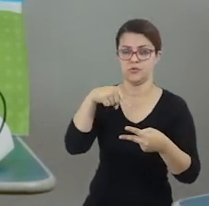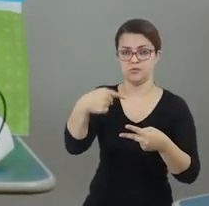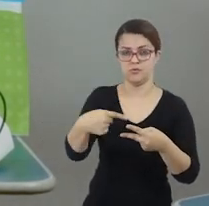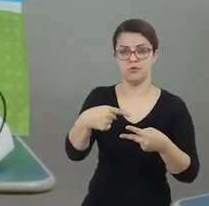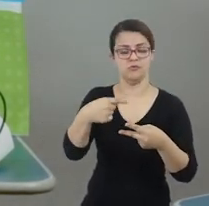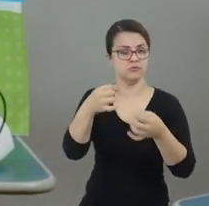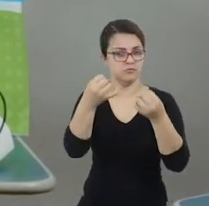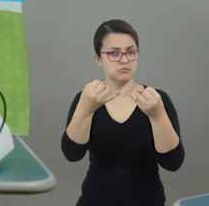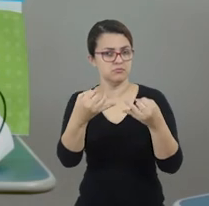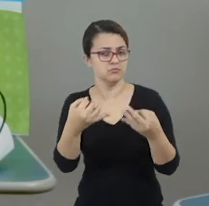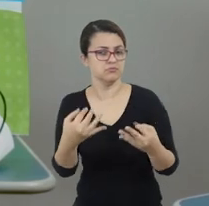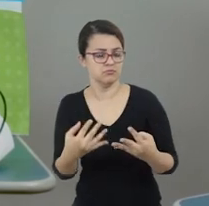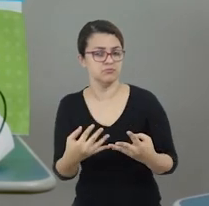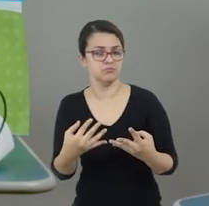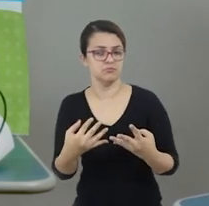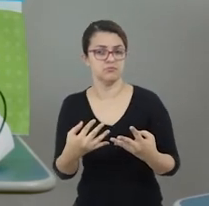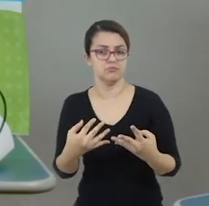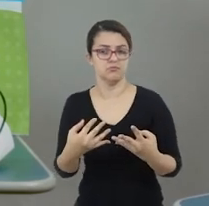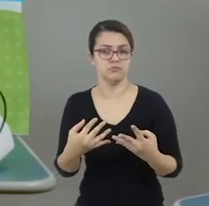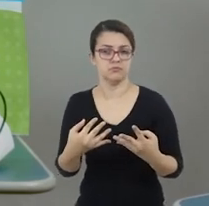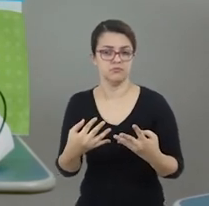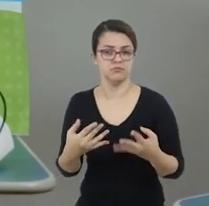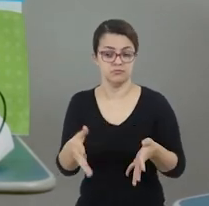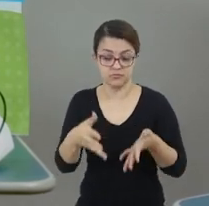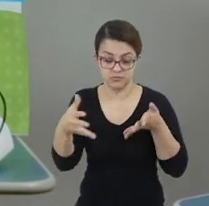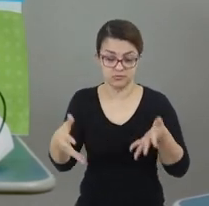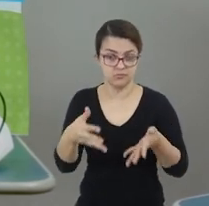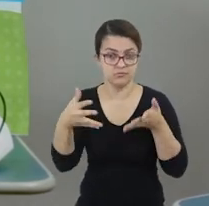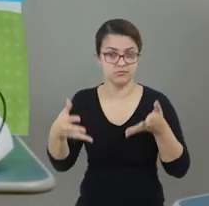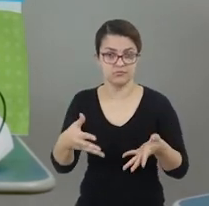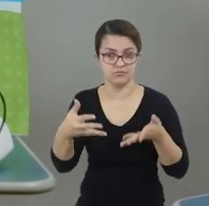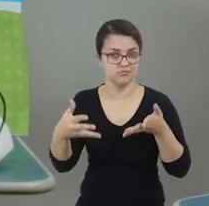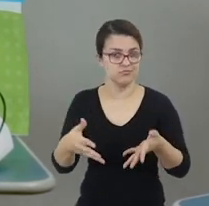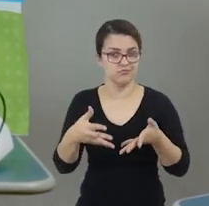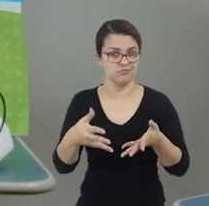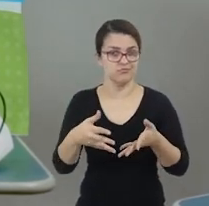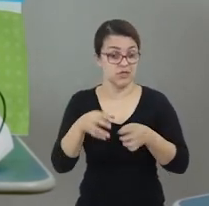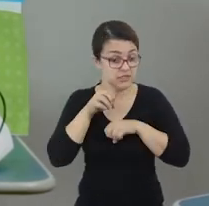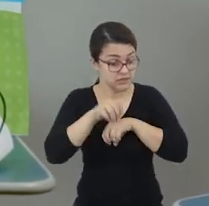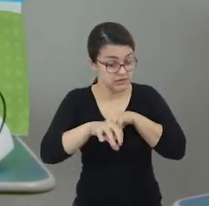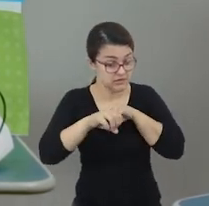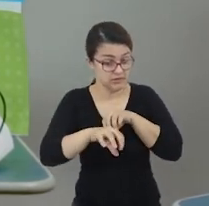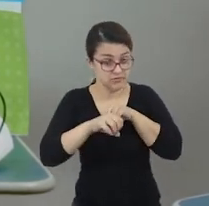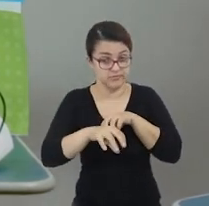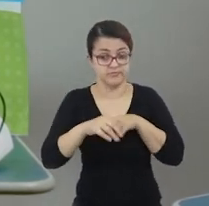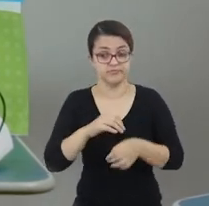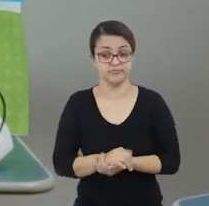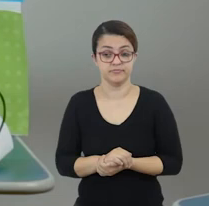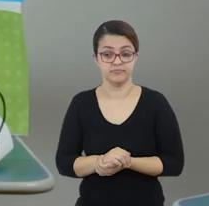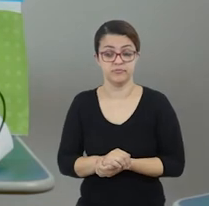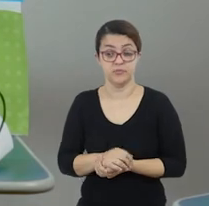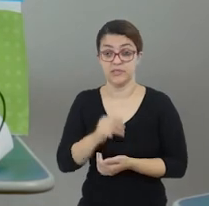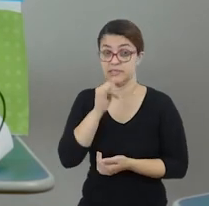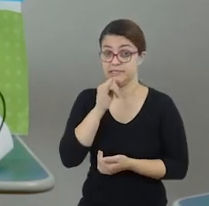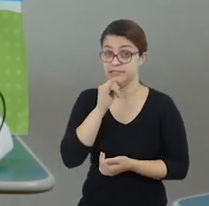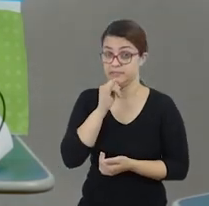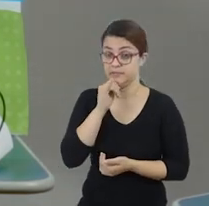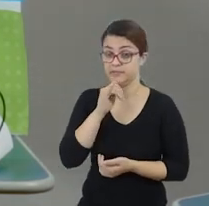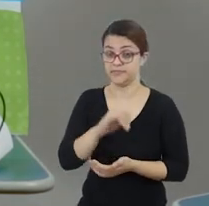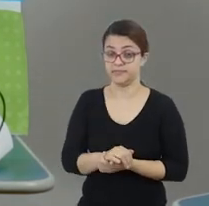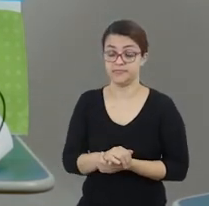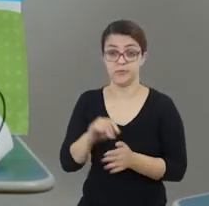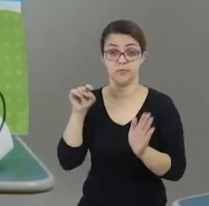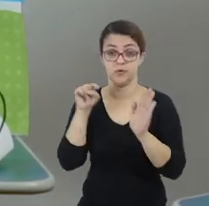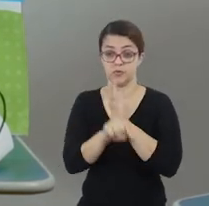como justificar essa resposta dela e dar mais conhecimento pra ela, né? Aí aqui, ó, eu vou dar um